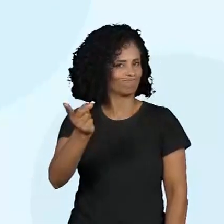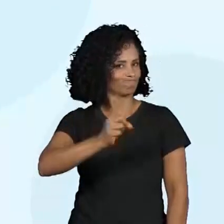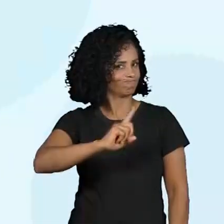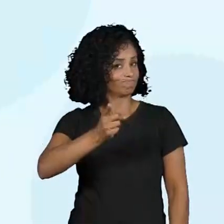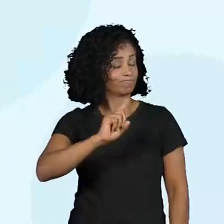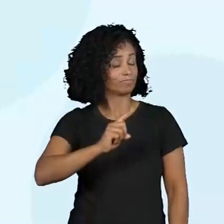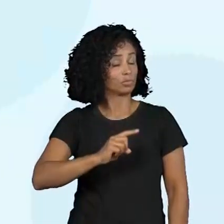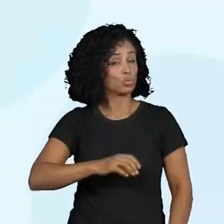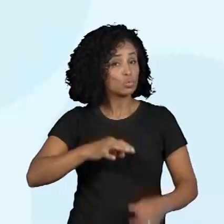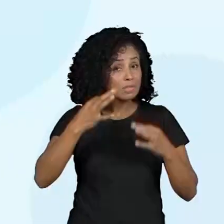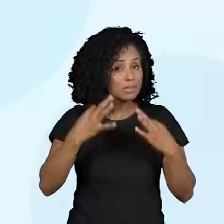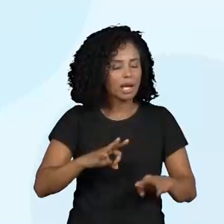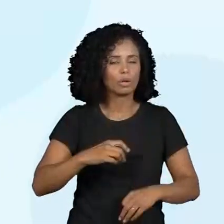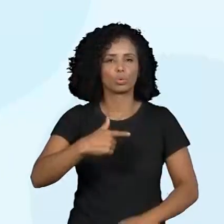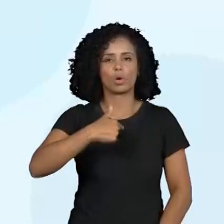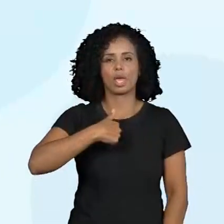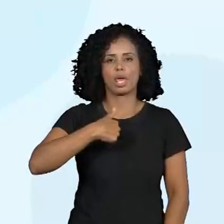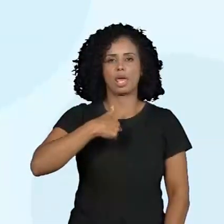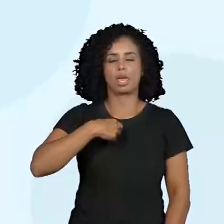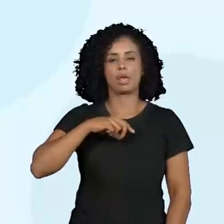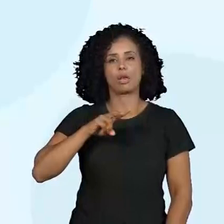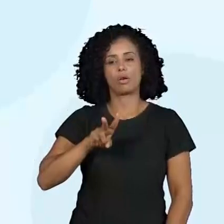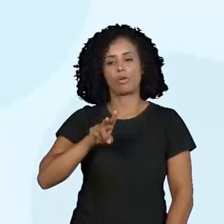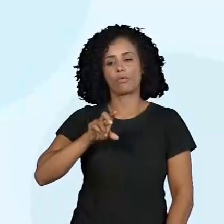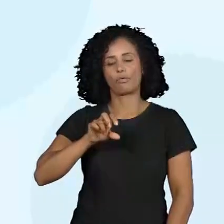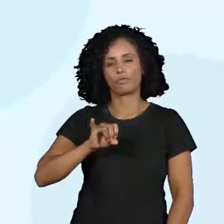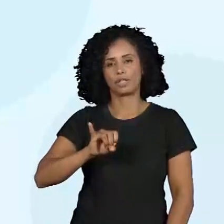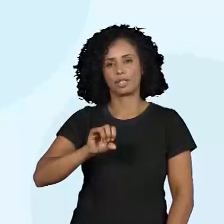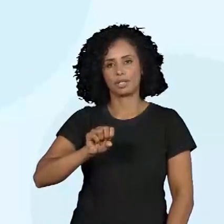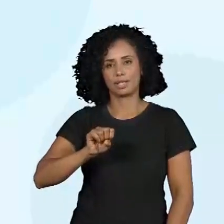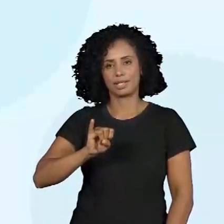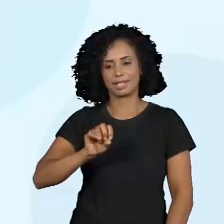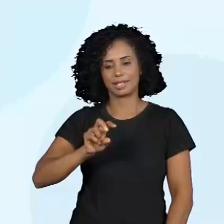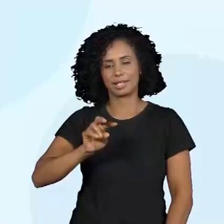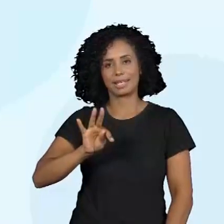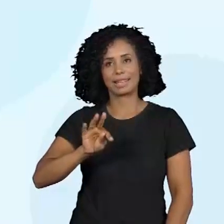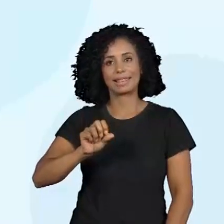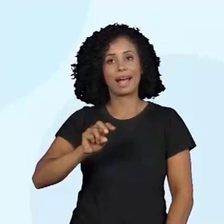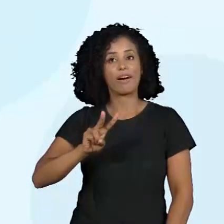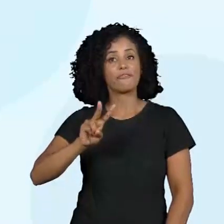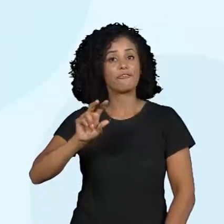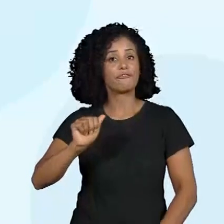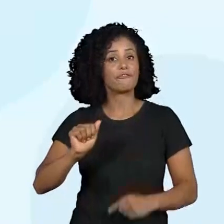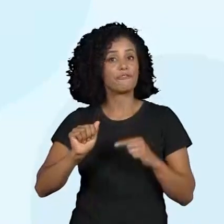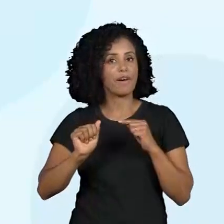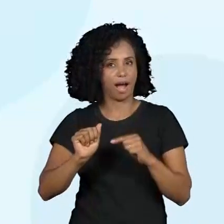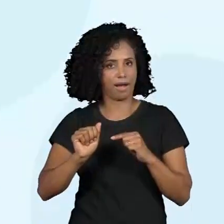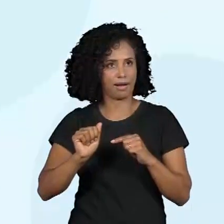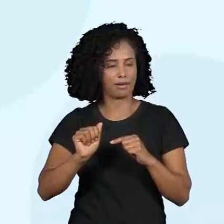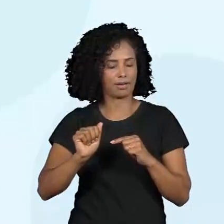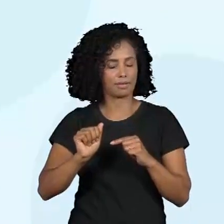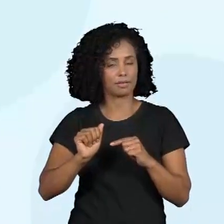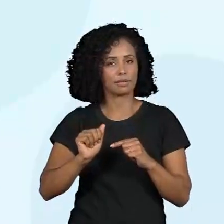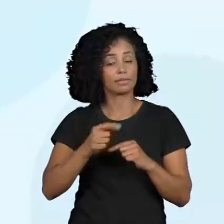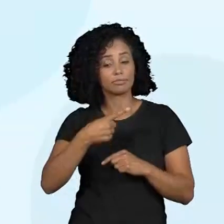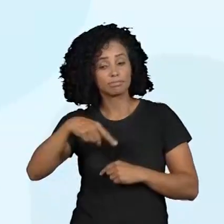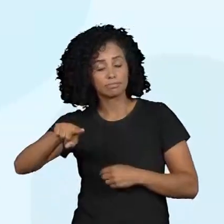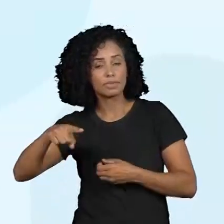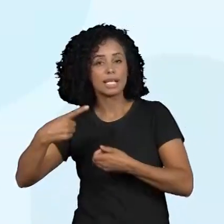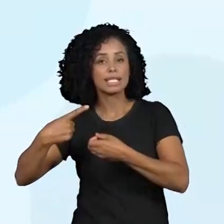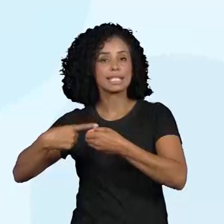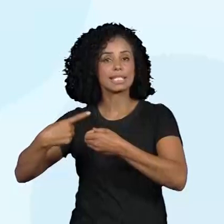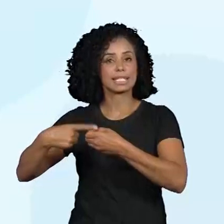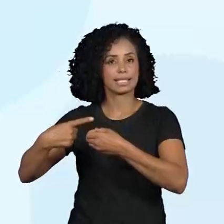visitava uns amigos em Uma cidadezinha do interior de São Paulo